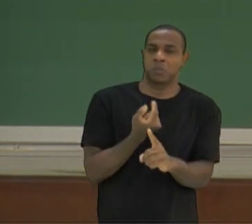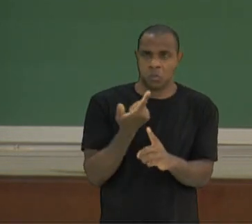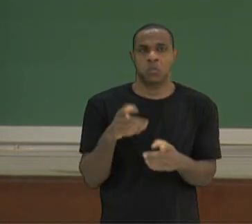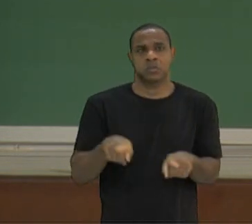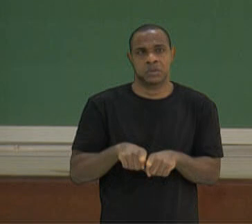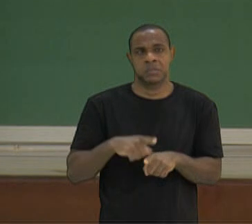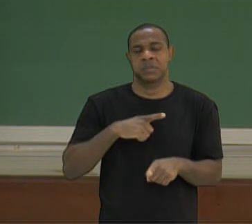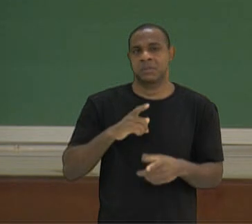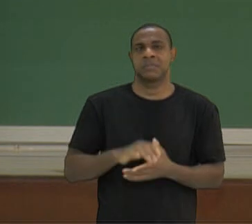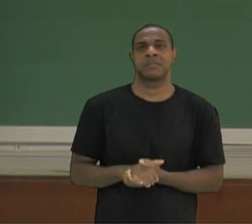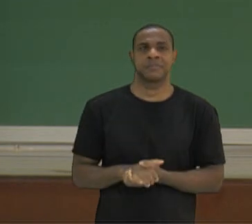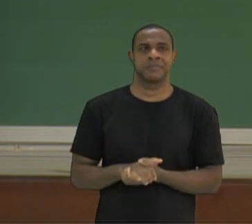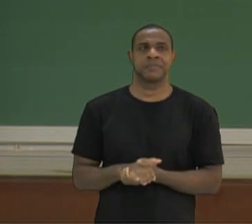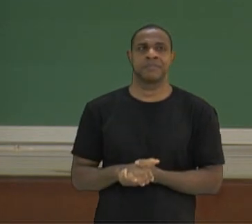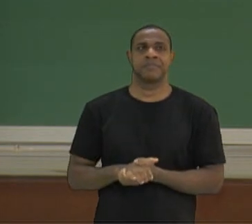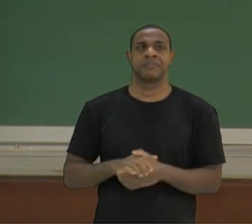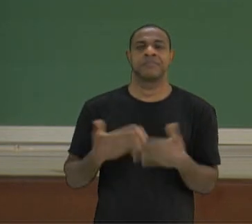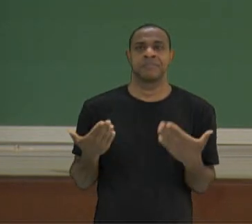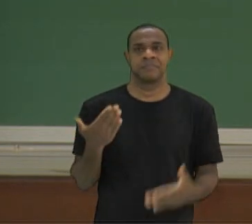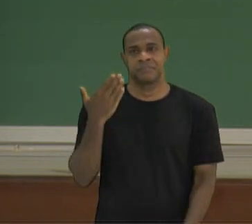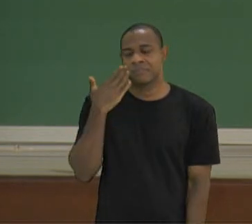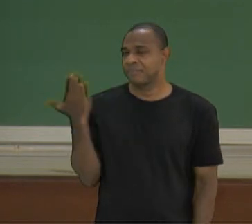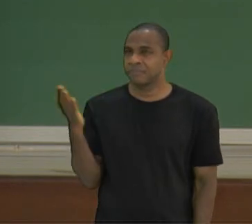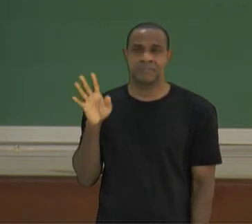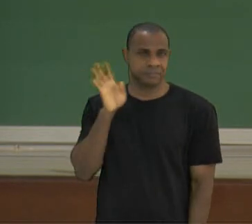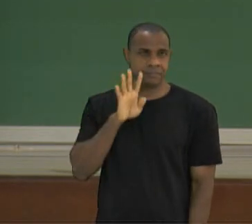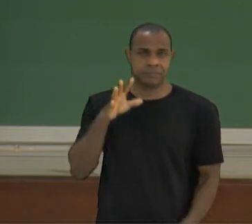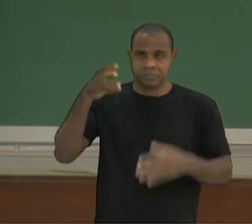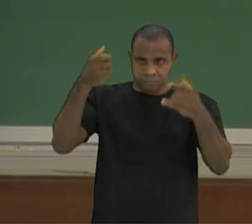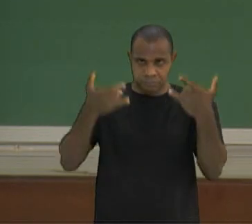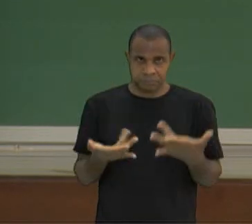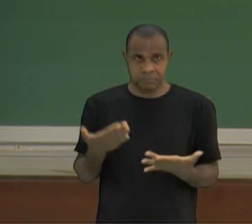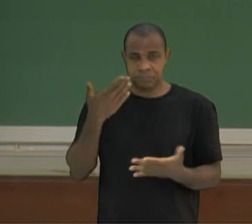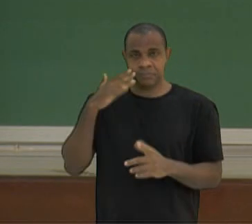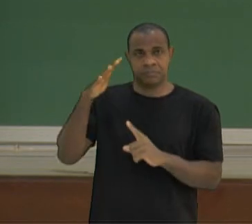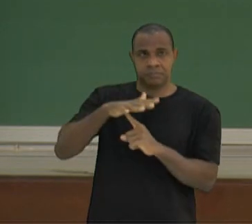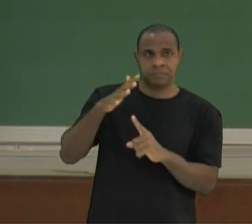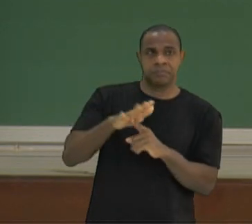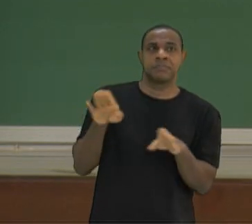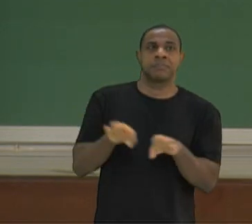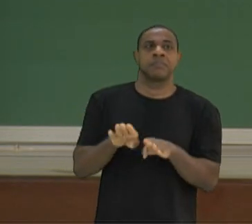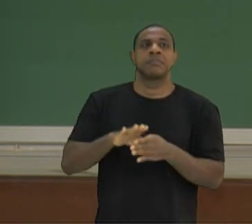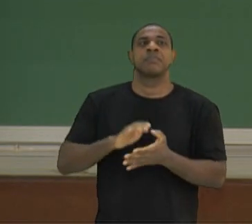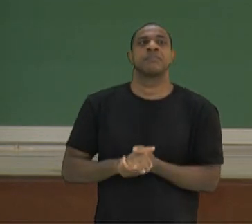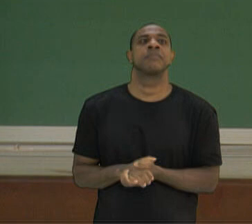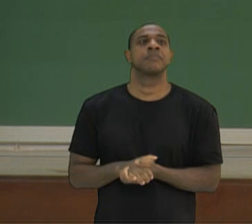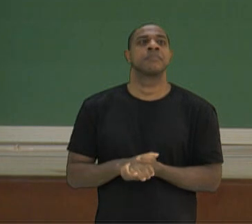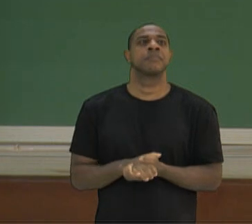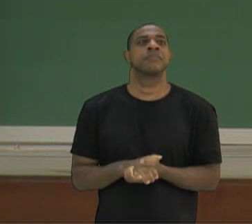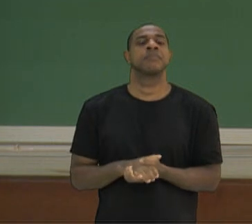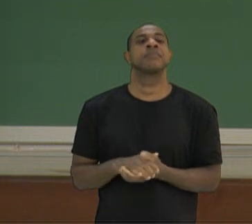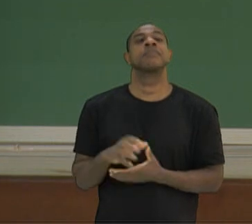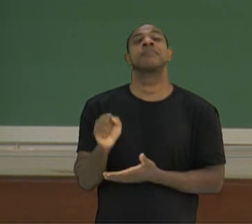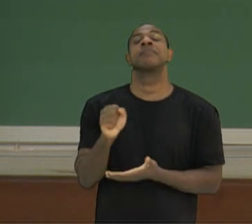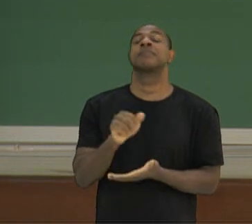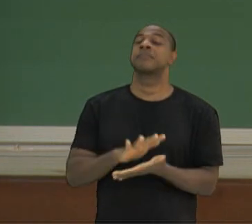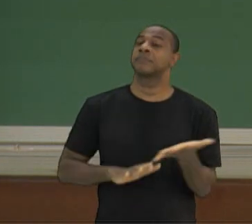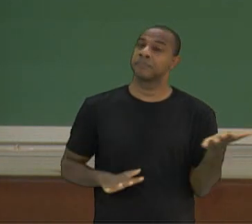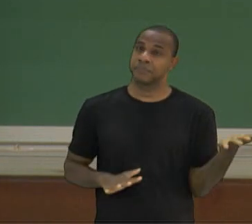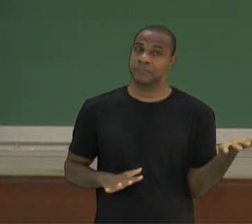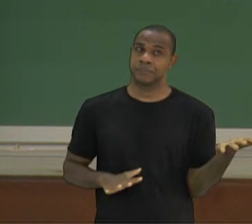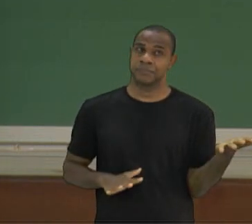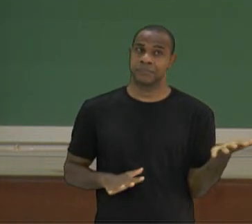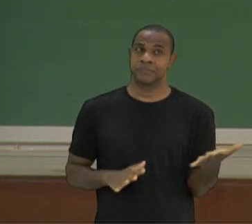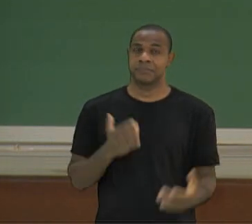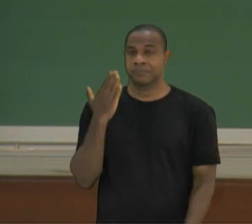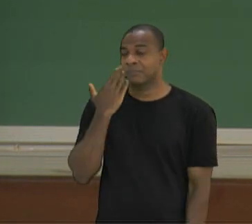estão elas, ok? Então, bem bacana a gente ver ali a questão do Paraná também, certo? E aí, perguntinha ali para